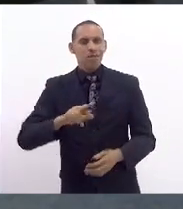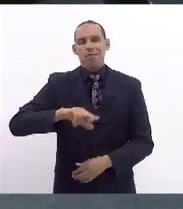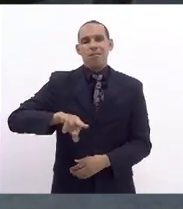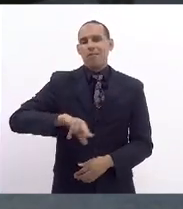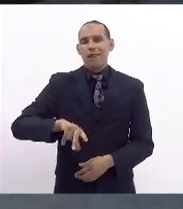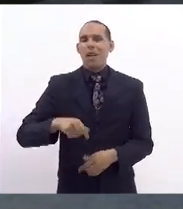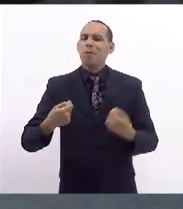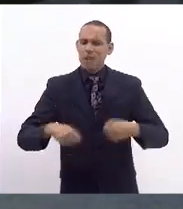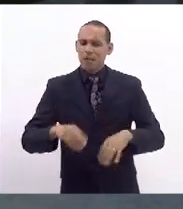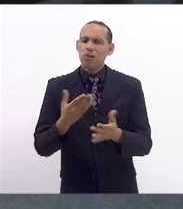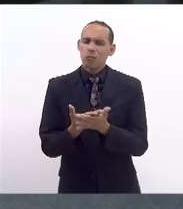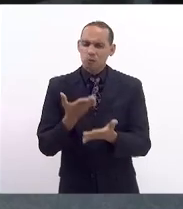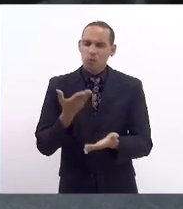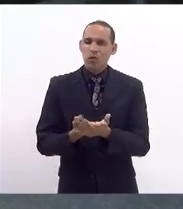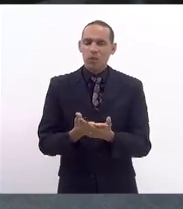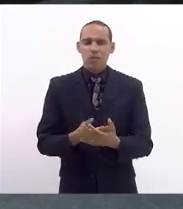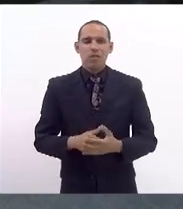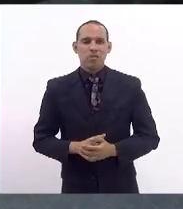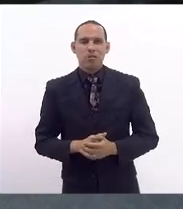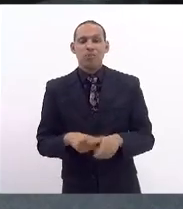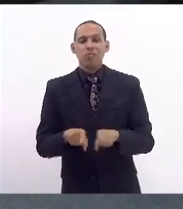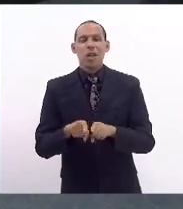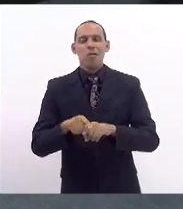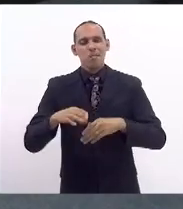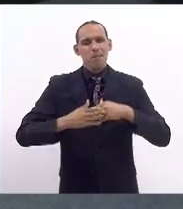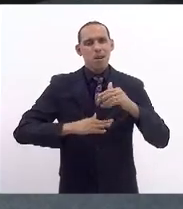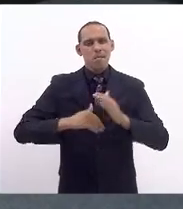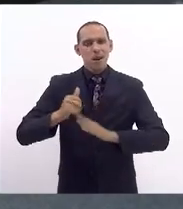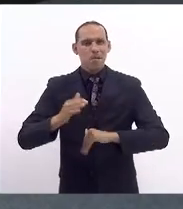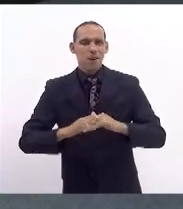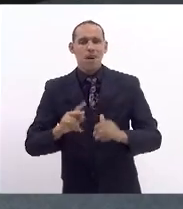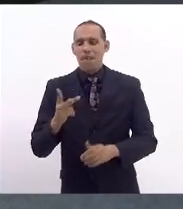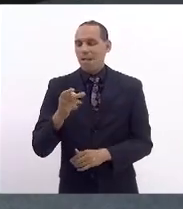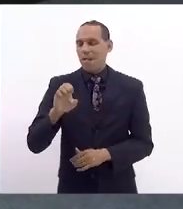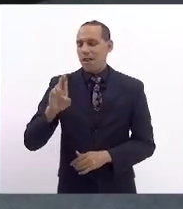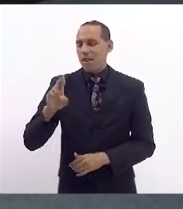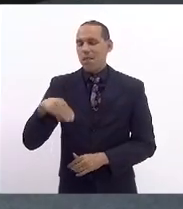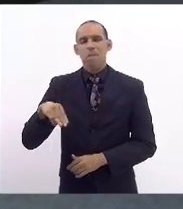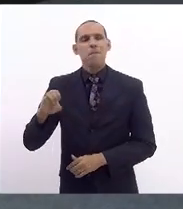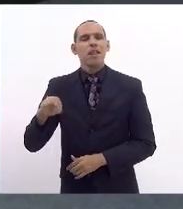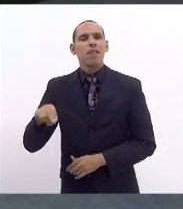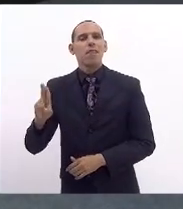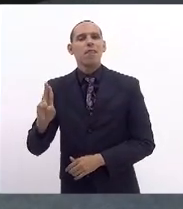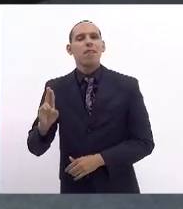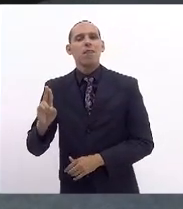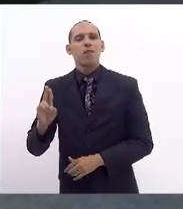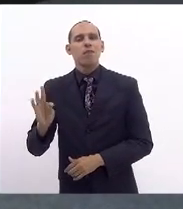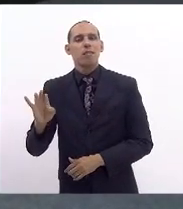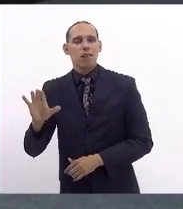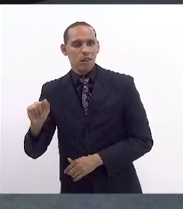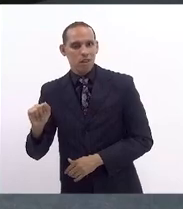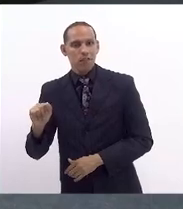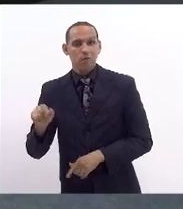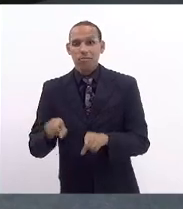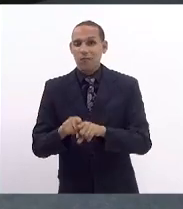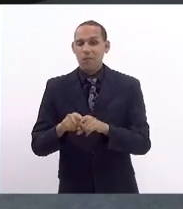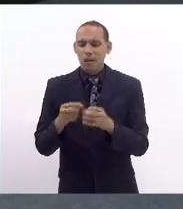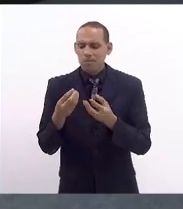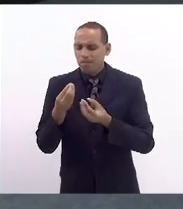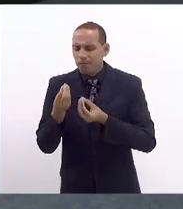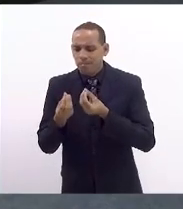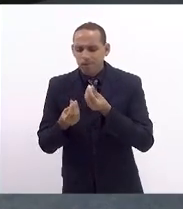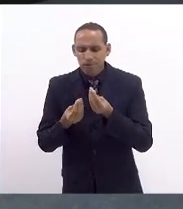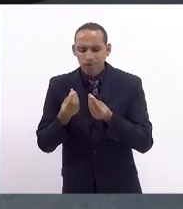exige muito estudo capacidade de hermenêutica e uma sensibilidade na hora de aplicar